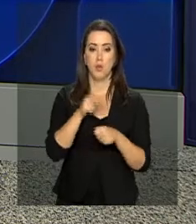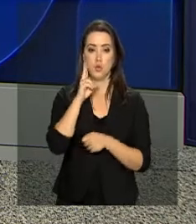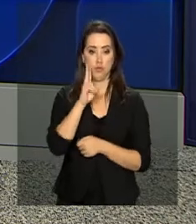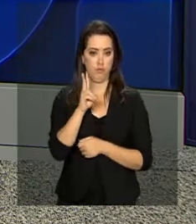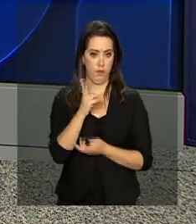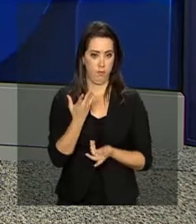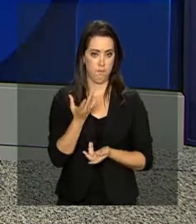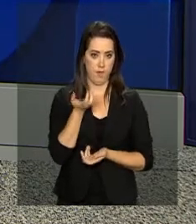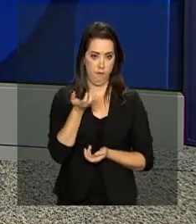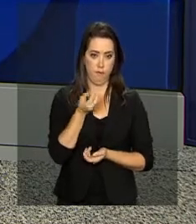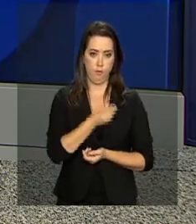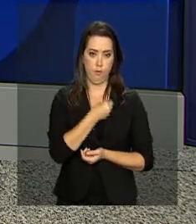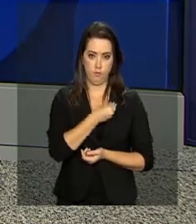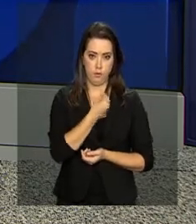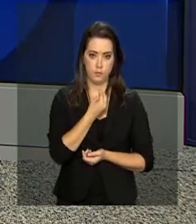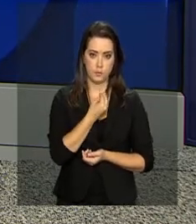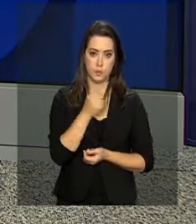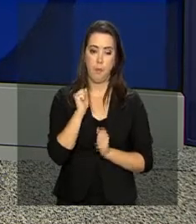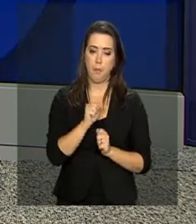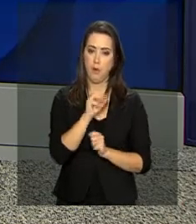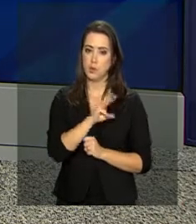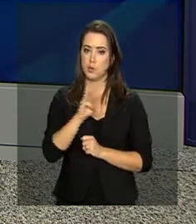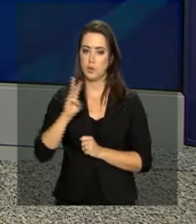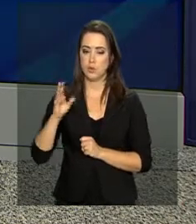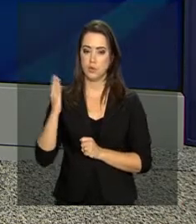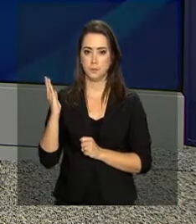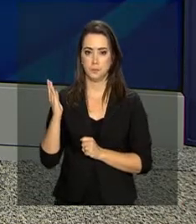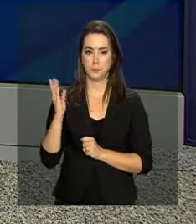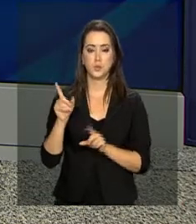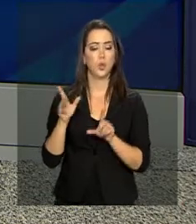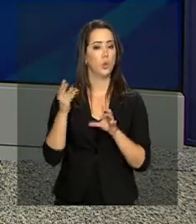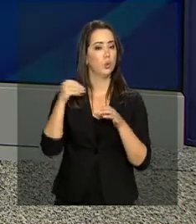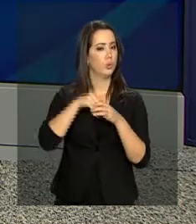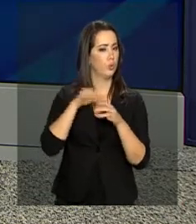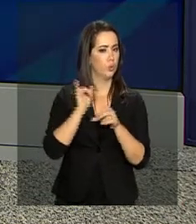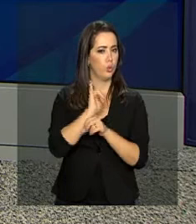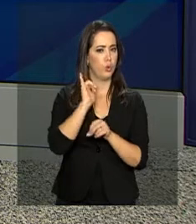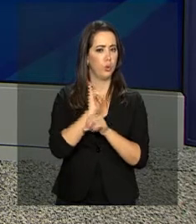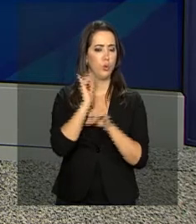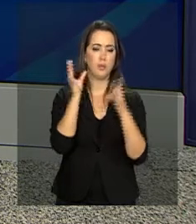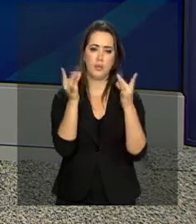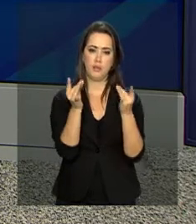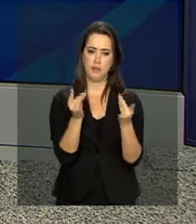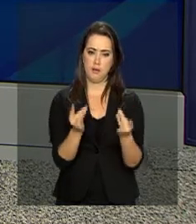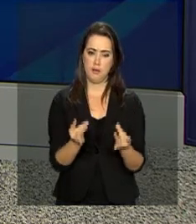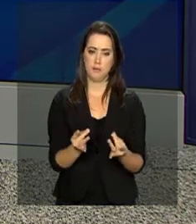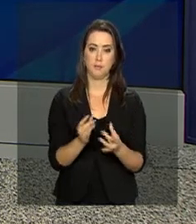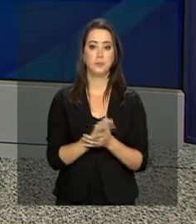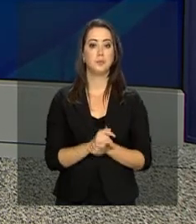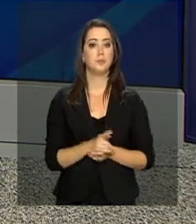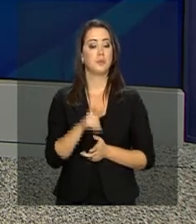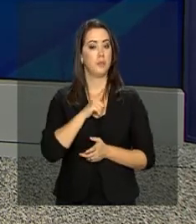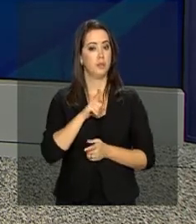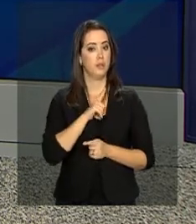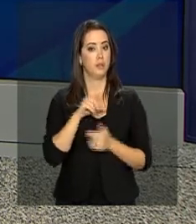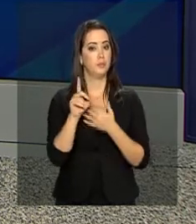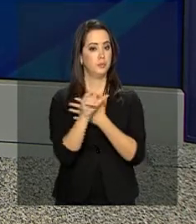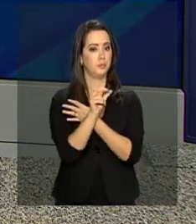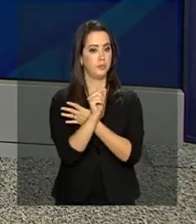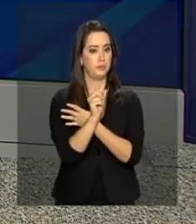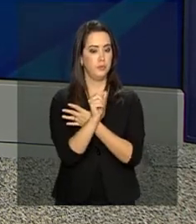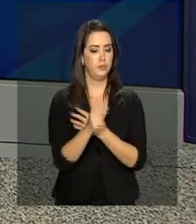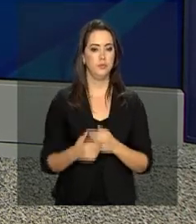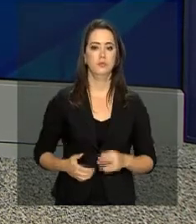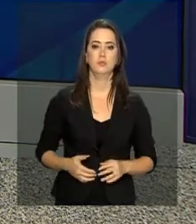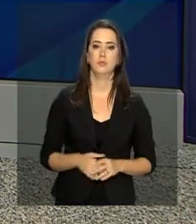a nossa programação ao vivo pelo site da npr e todas as reportagens estão em nosso canal no youtube acesse também o nosso